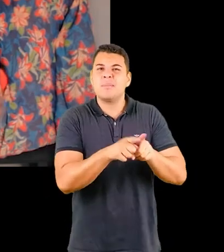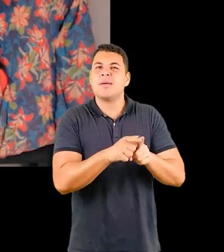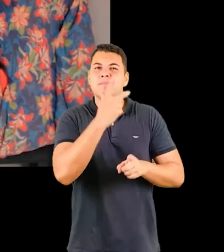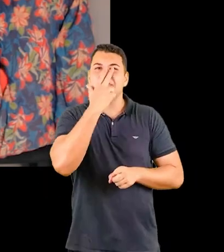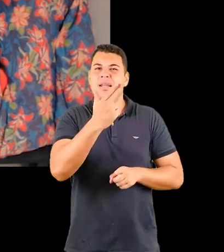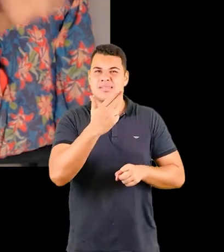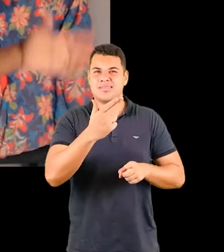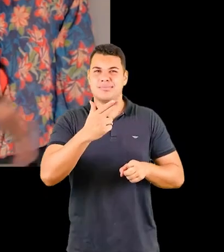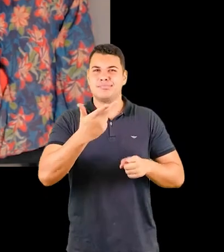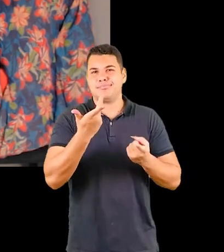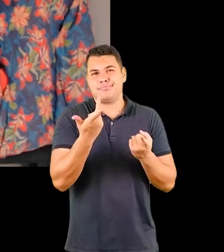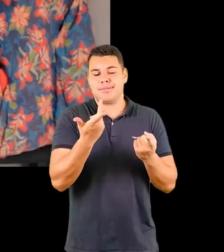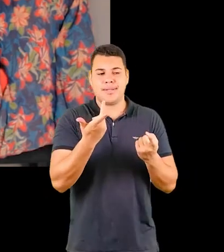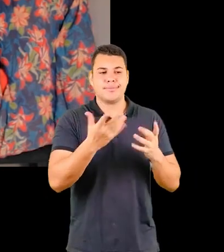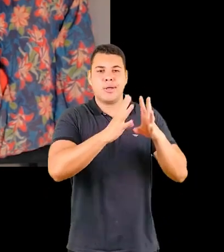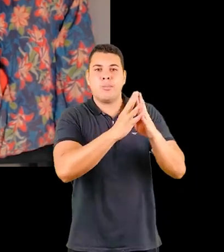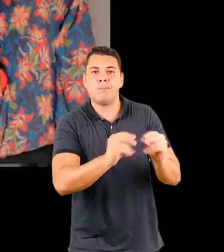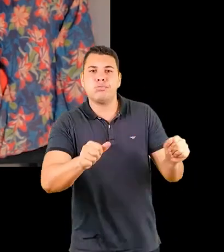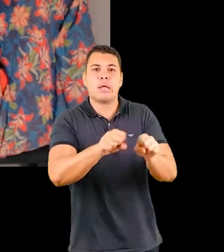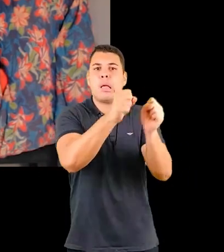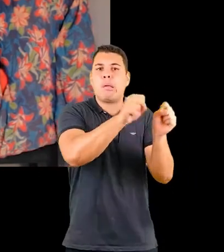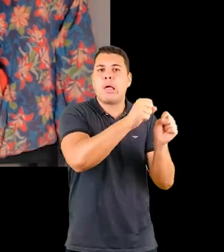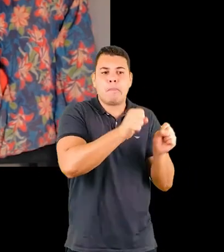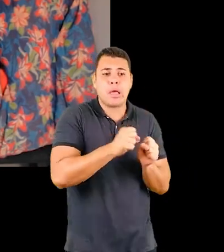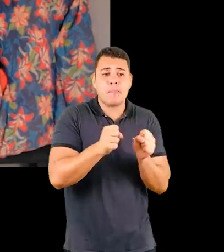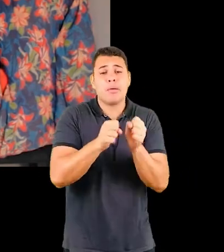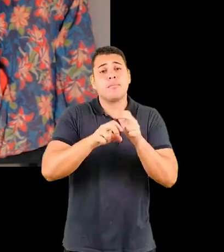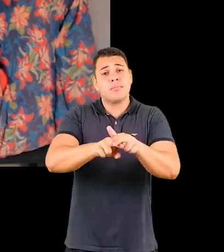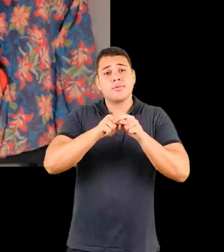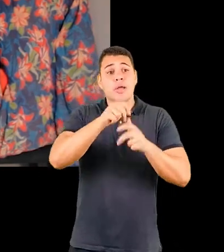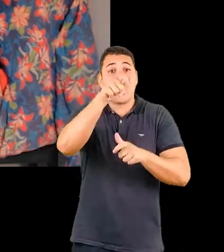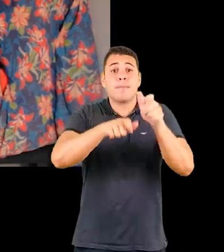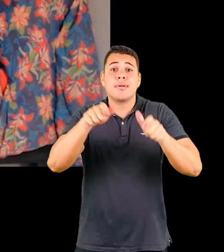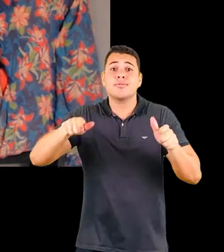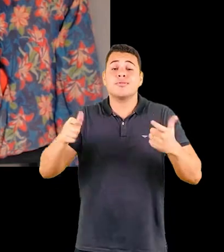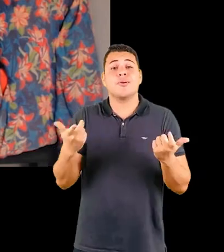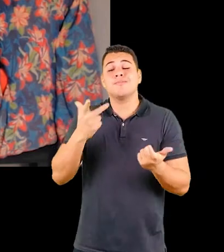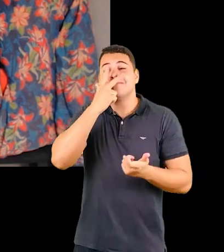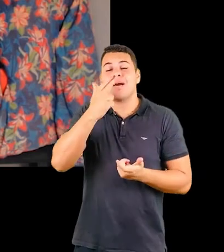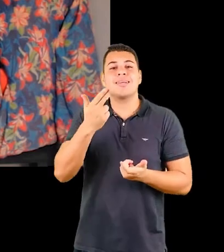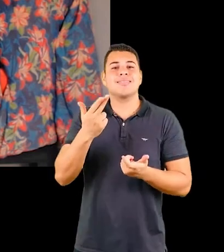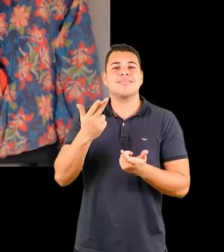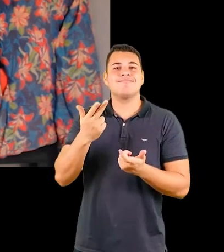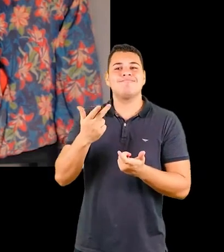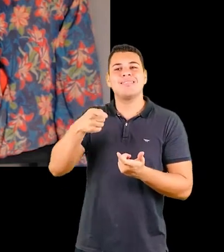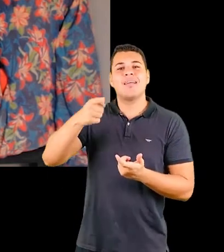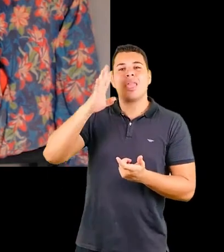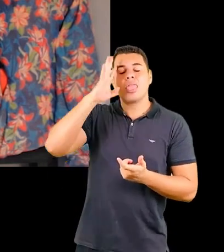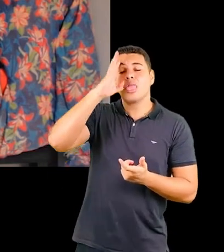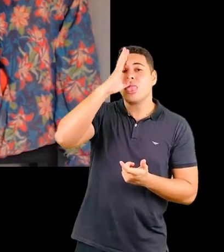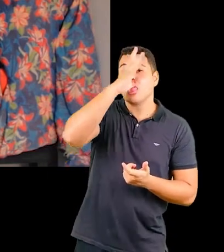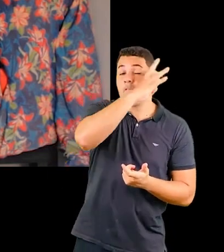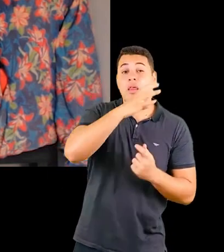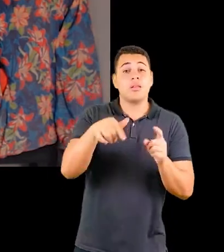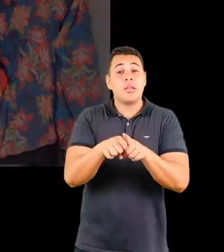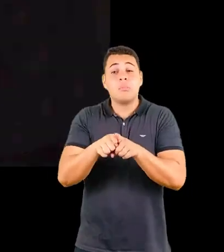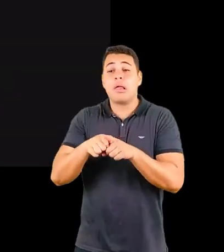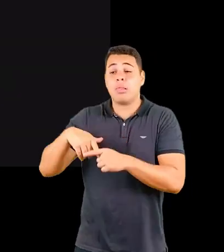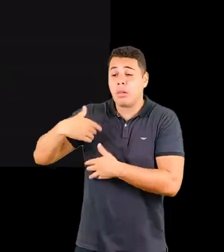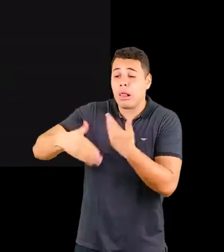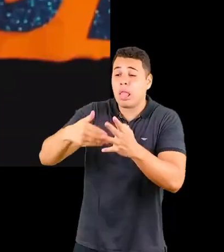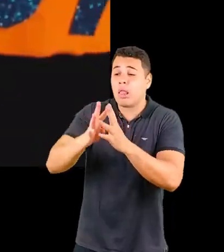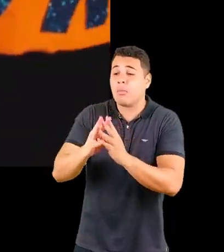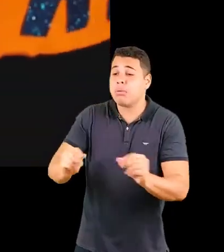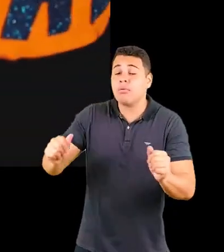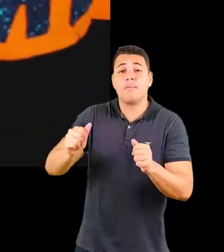passaram a maca. As pessoas estão sendo empurradas, né? Empurradas para um lado e ali vai, entendeu?